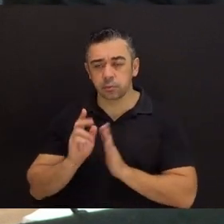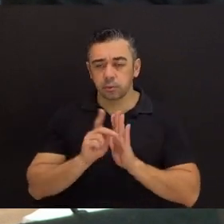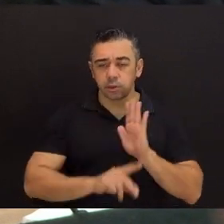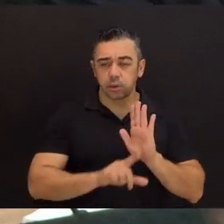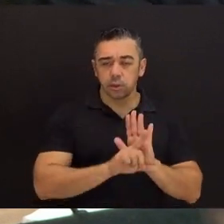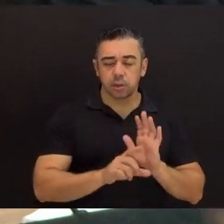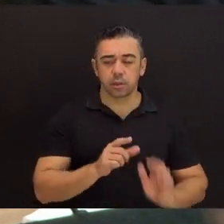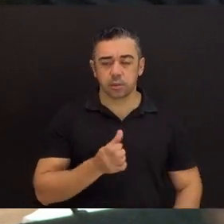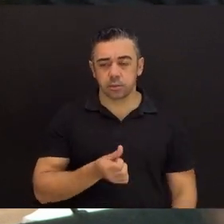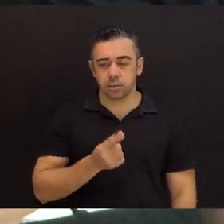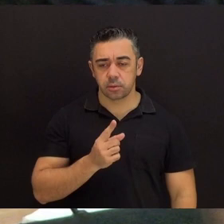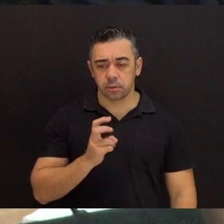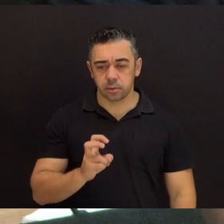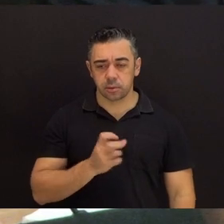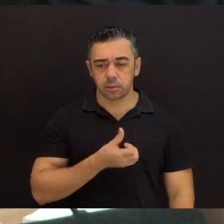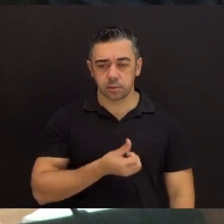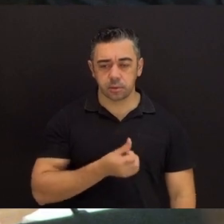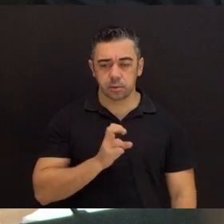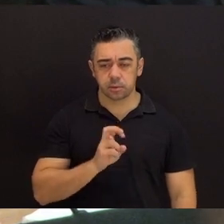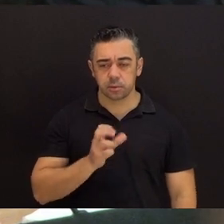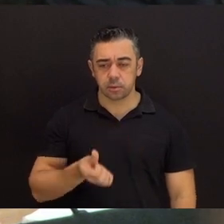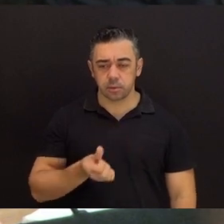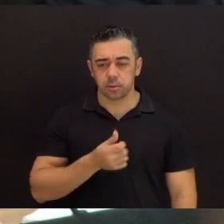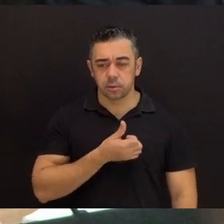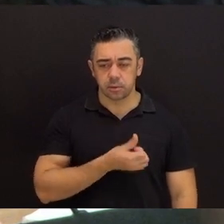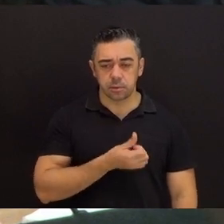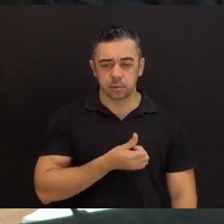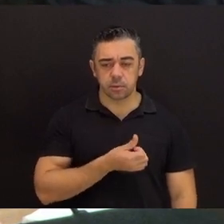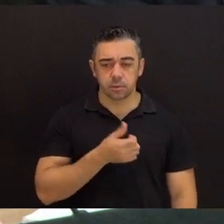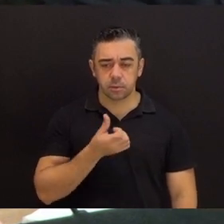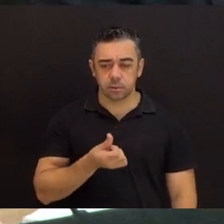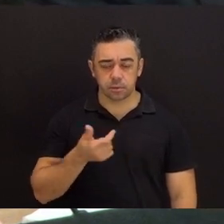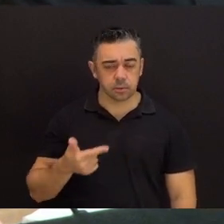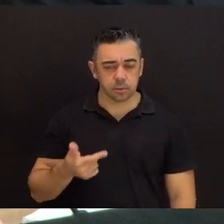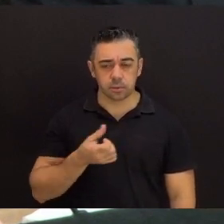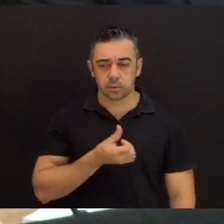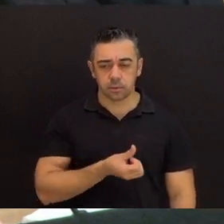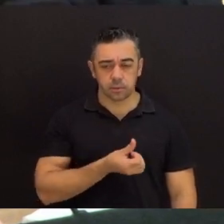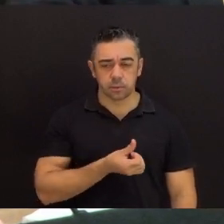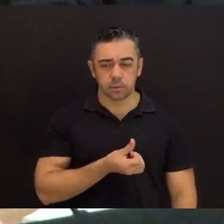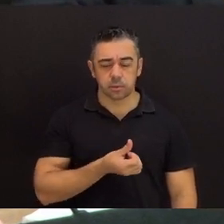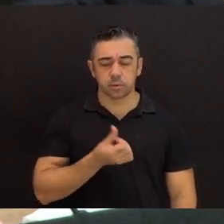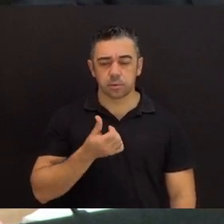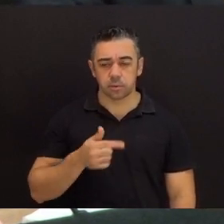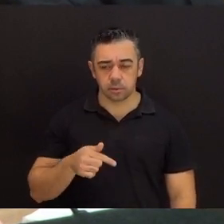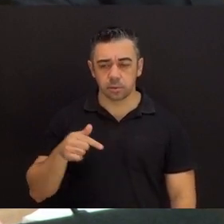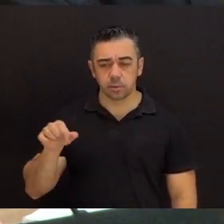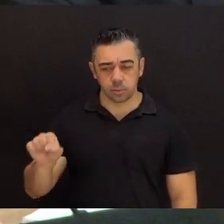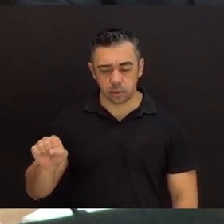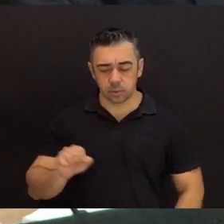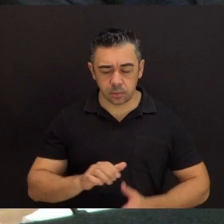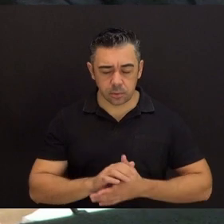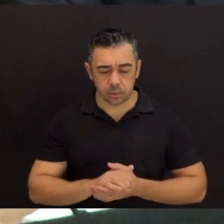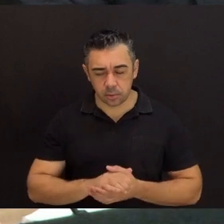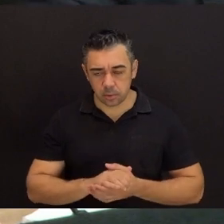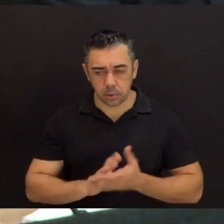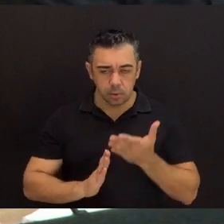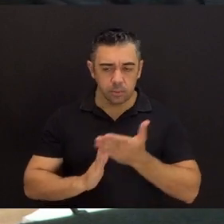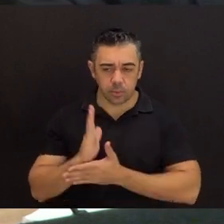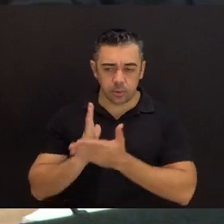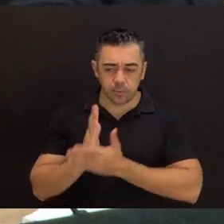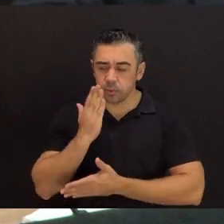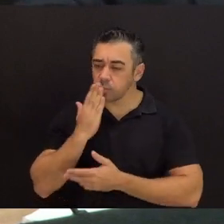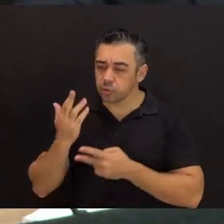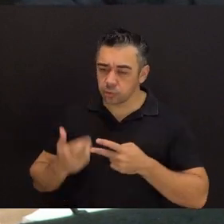615 656 662 e 678 foram aprovados